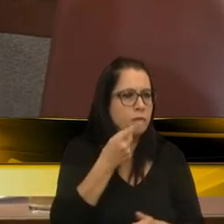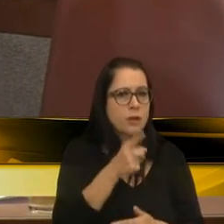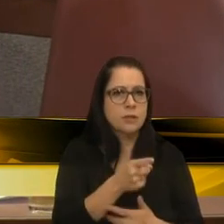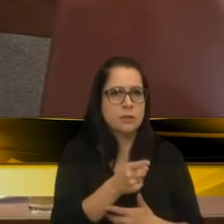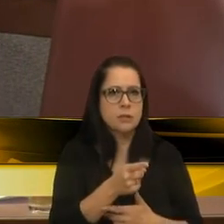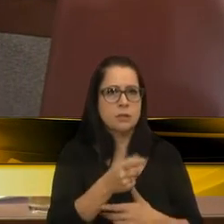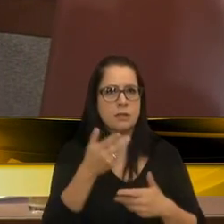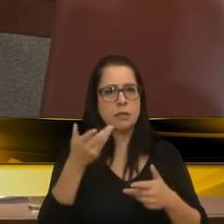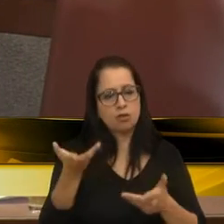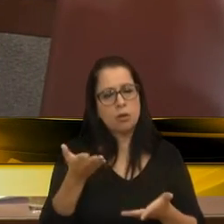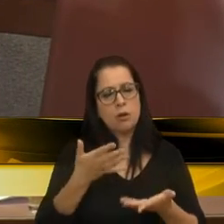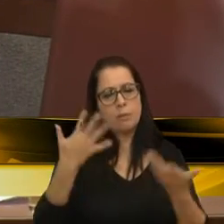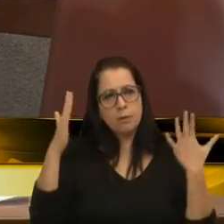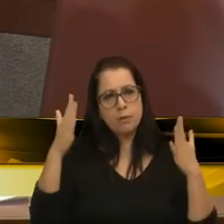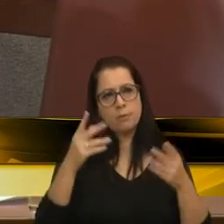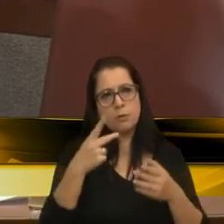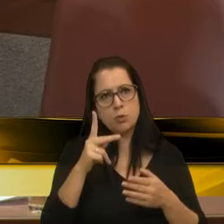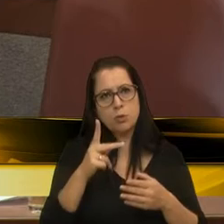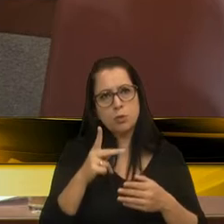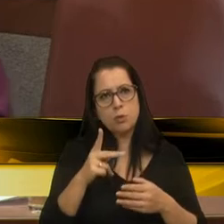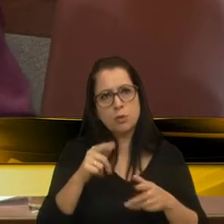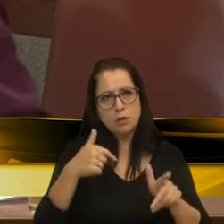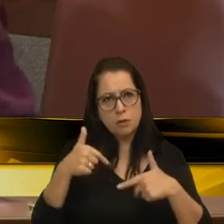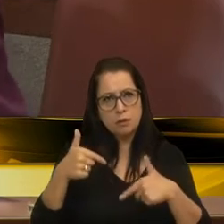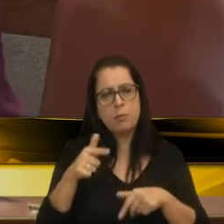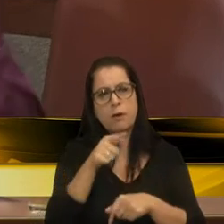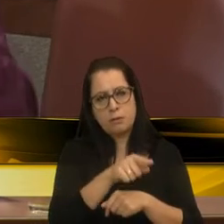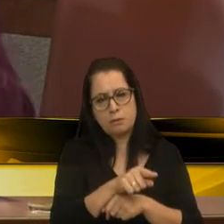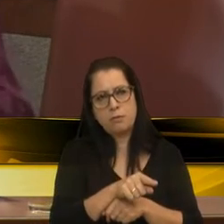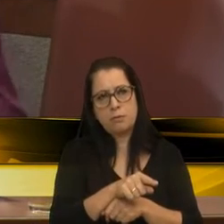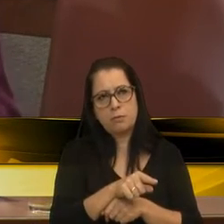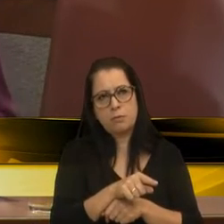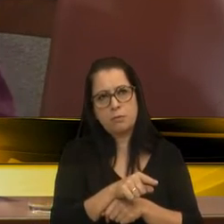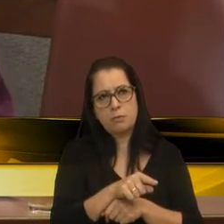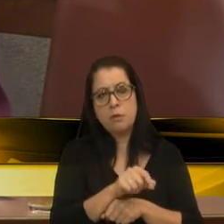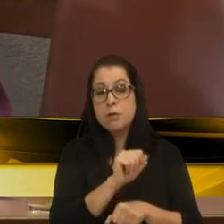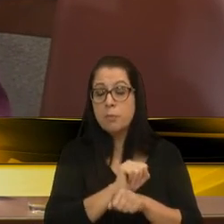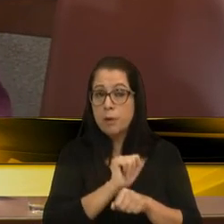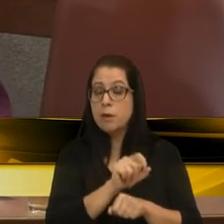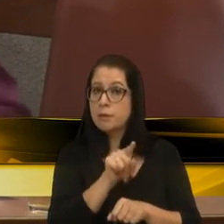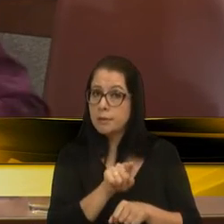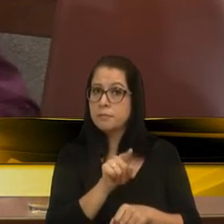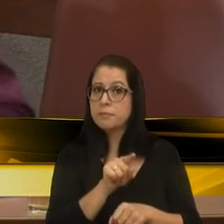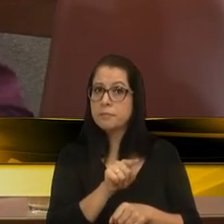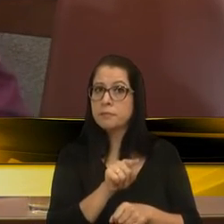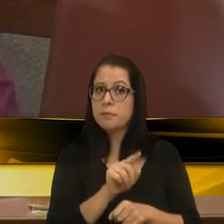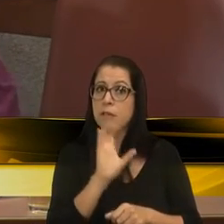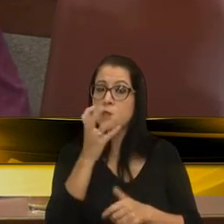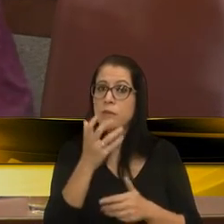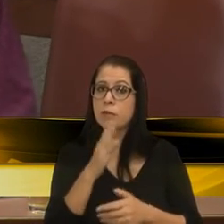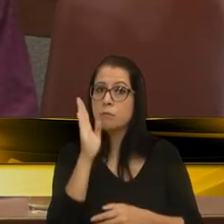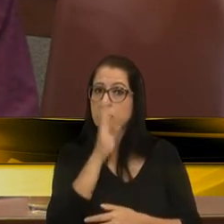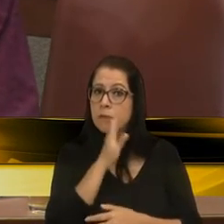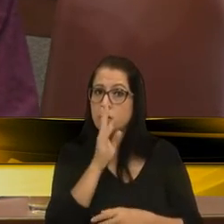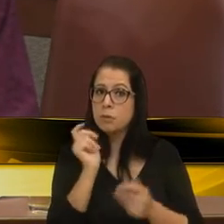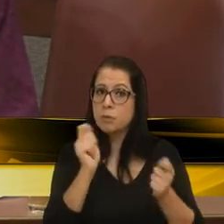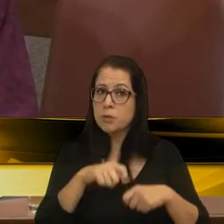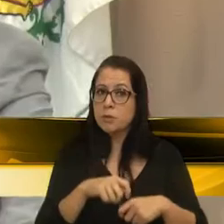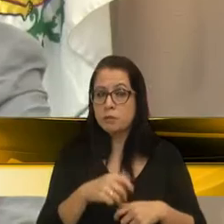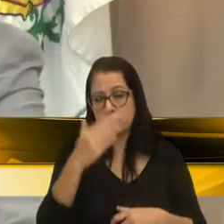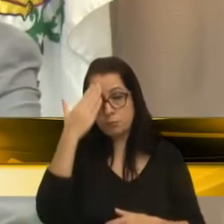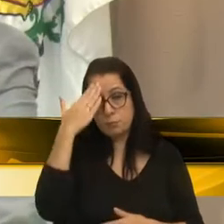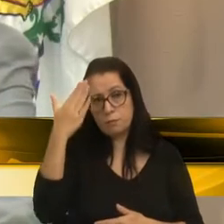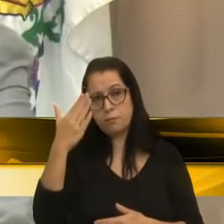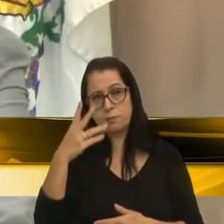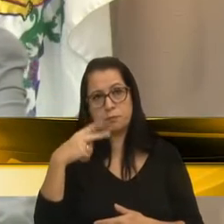desejar parabenizar por essa bela sua atuação, vereador, e esperar que isso venha a ser resolvido o quanto antes. Obrigado.